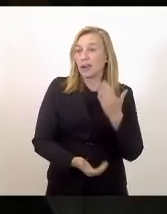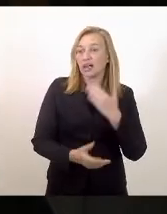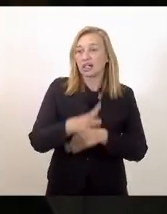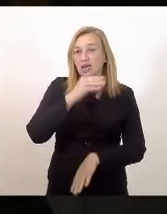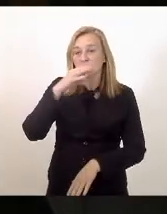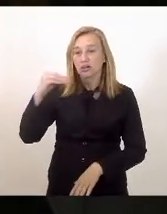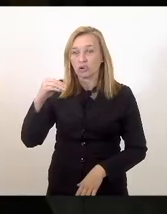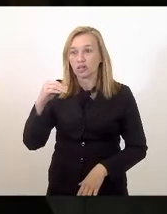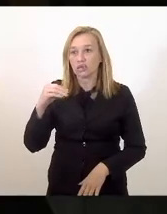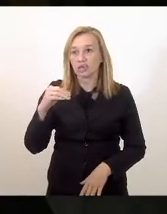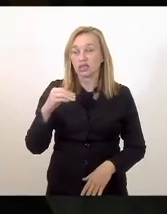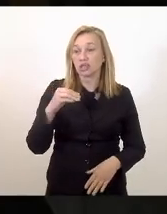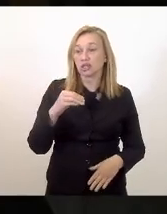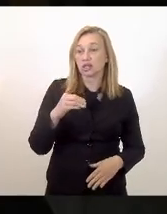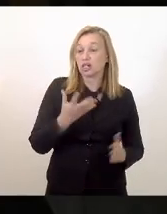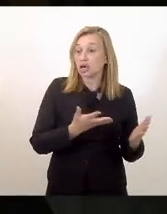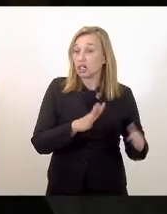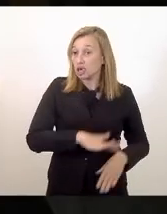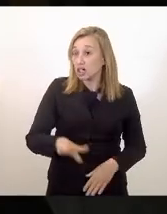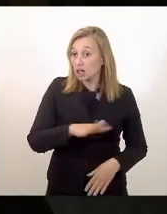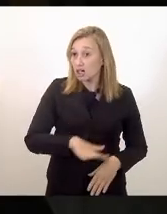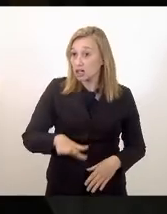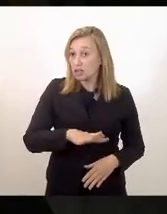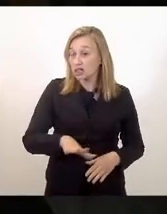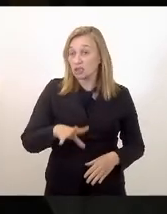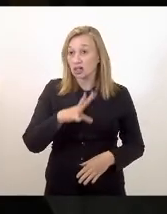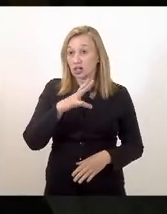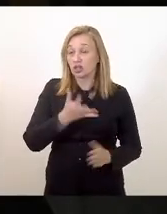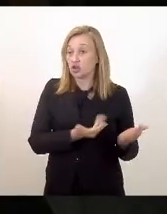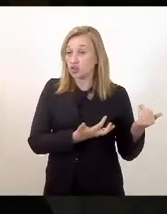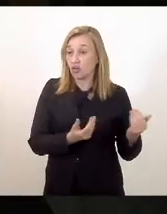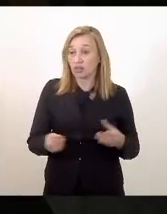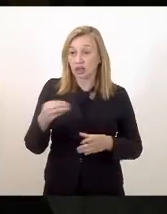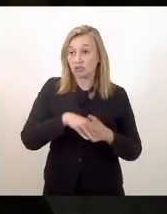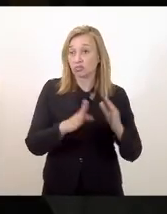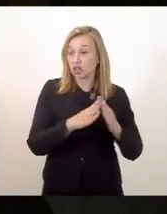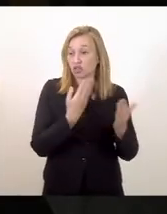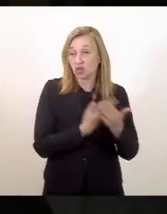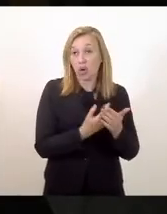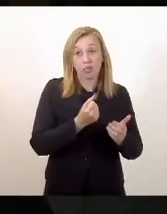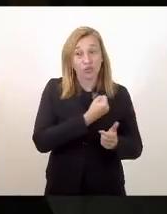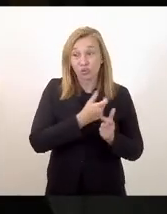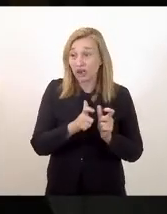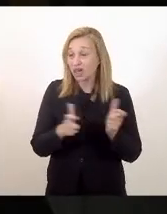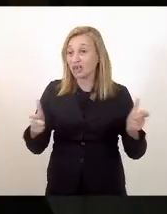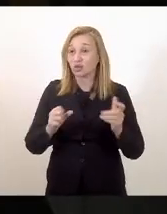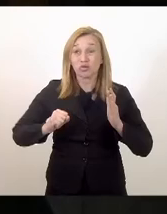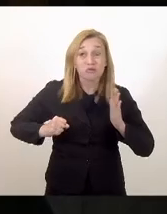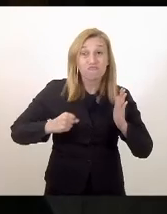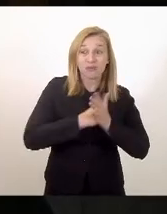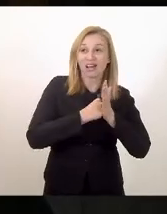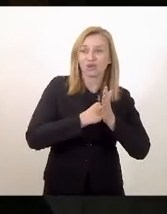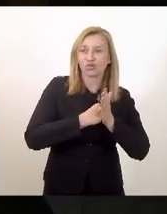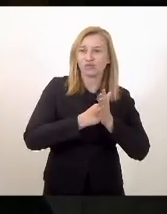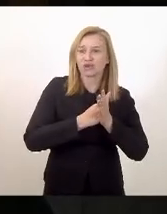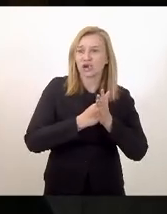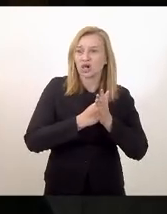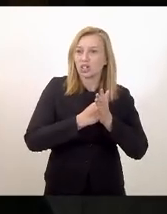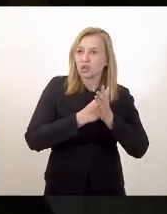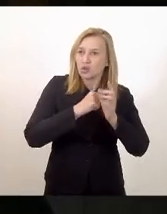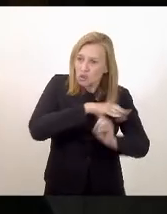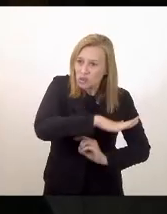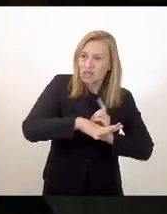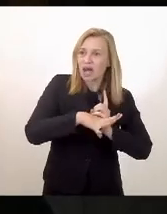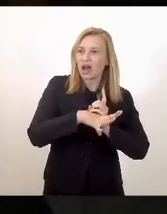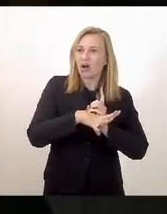adolescentes, jovens e adultos com as escolas é enorme. O impacto social, o